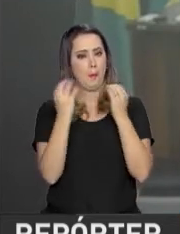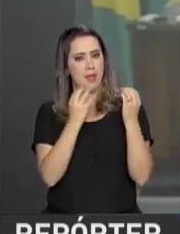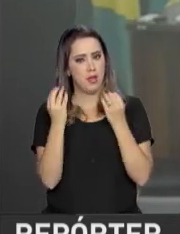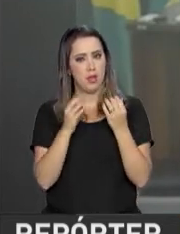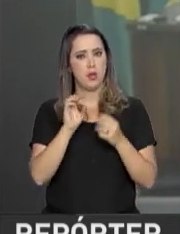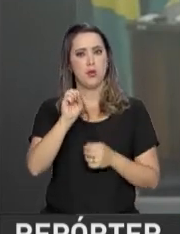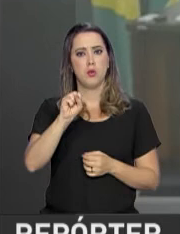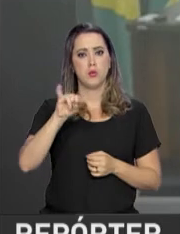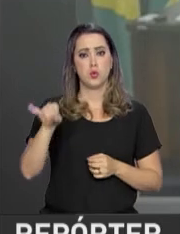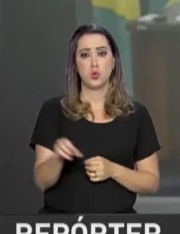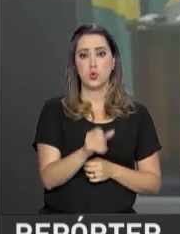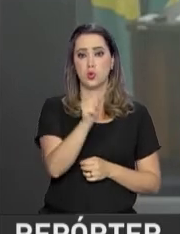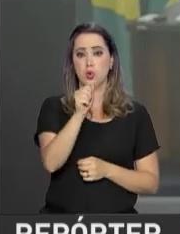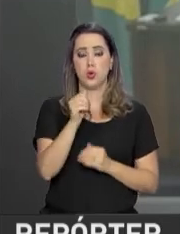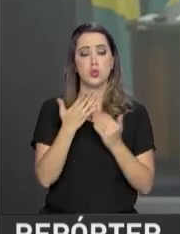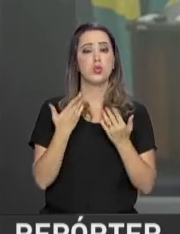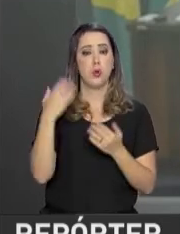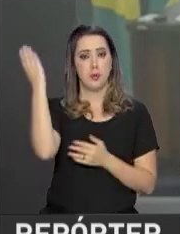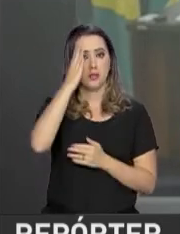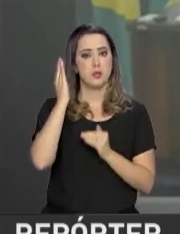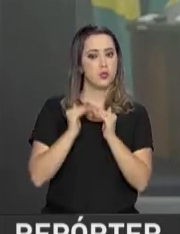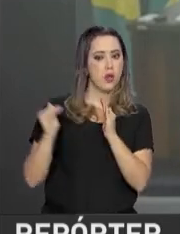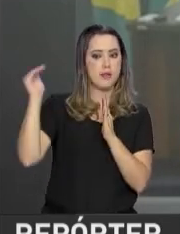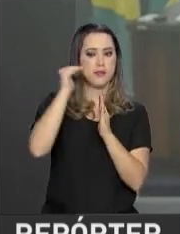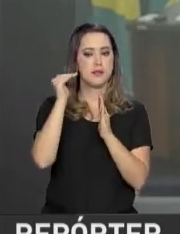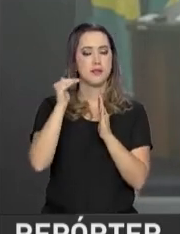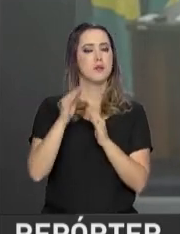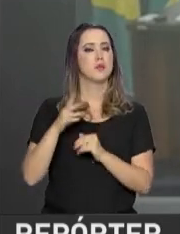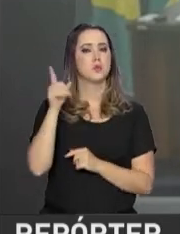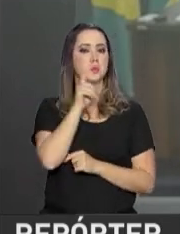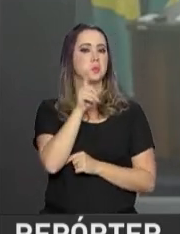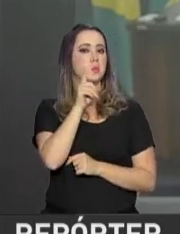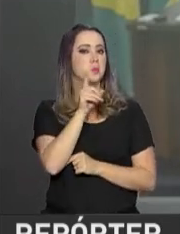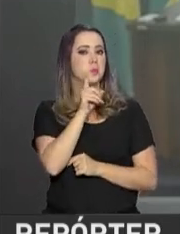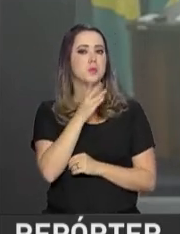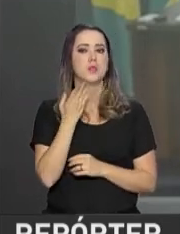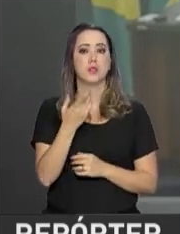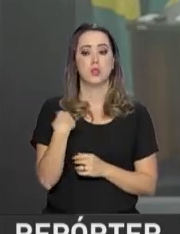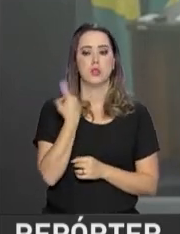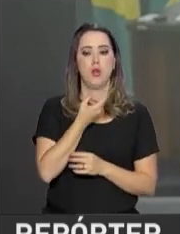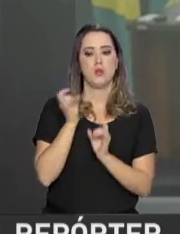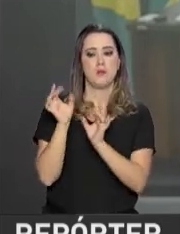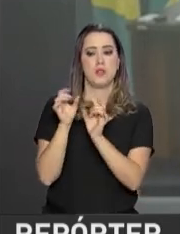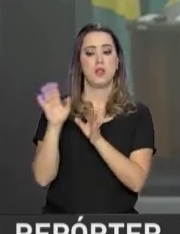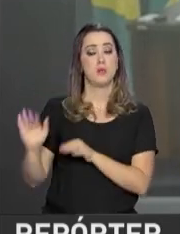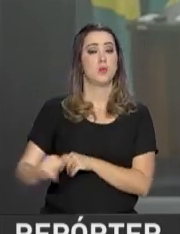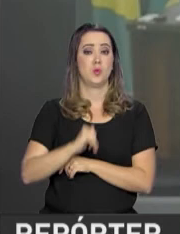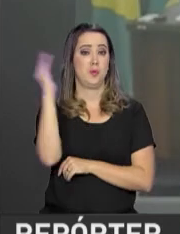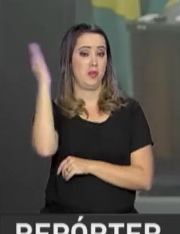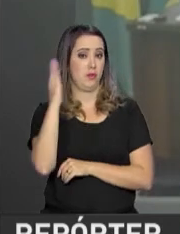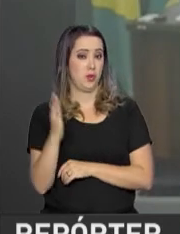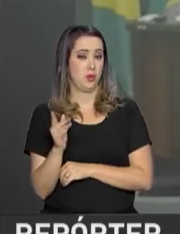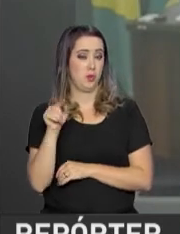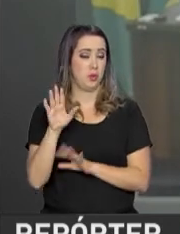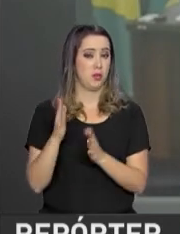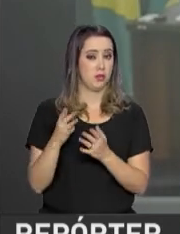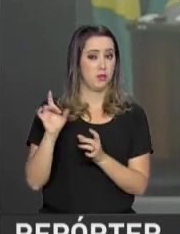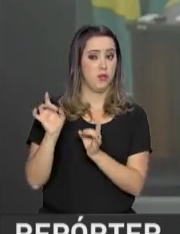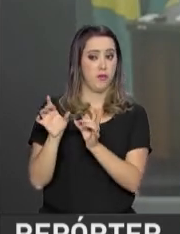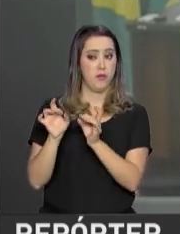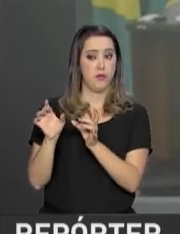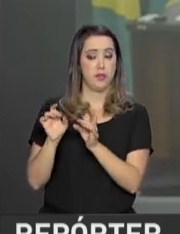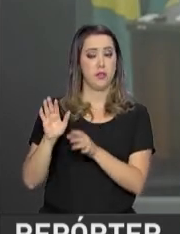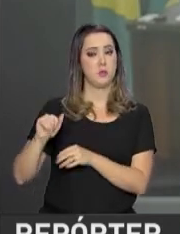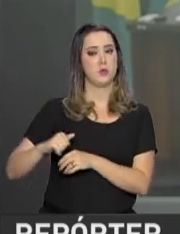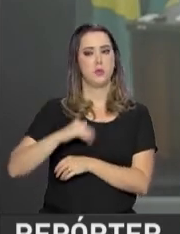o brasil já é o maior exportador nos estados unidos nós exportamos entre soja e milho é entre soja milho e